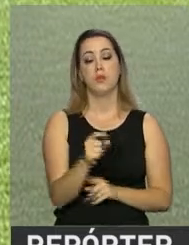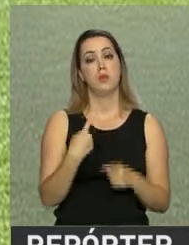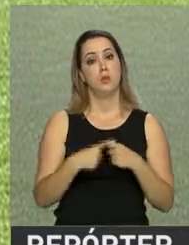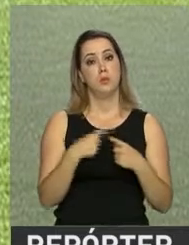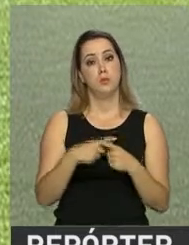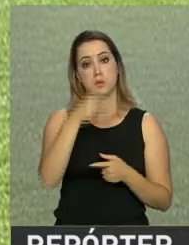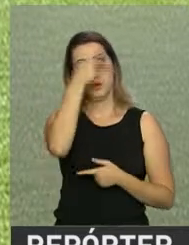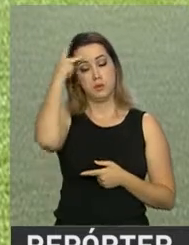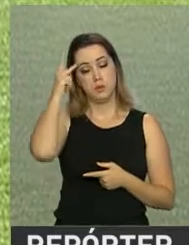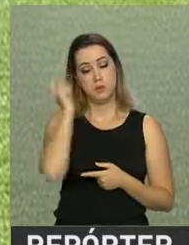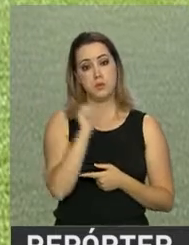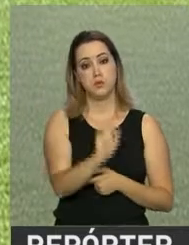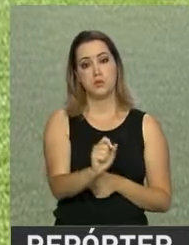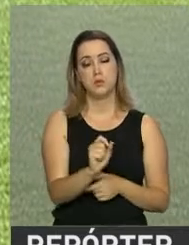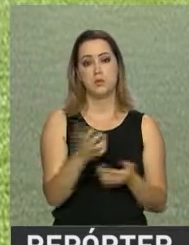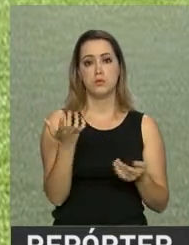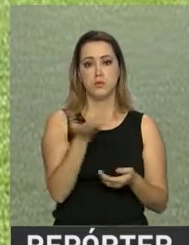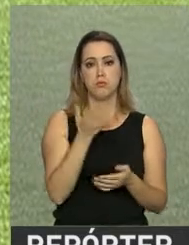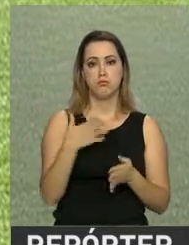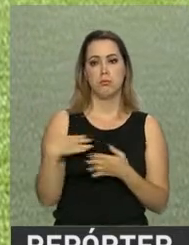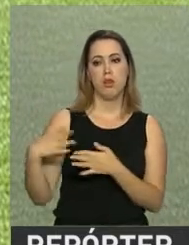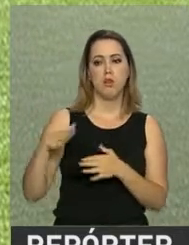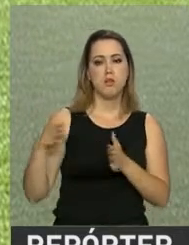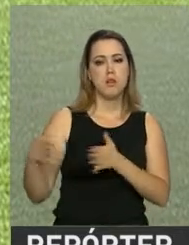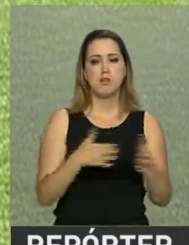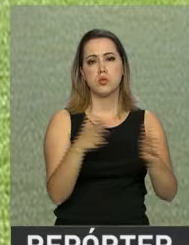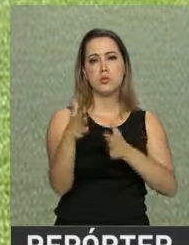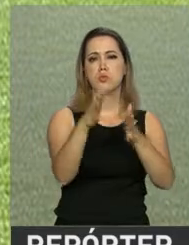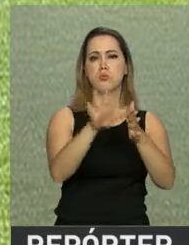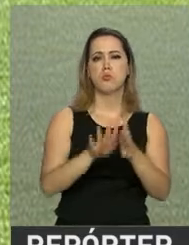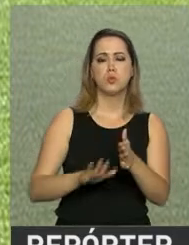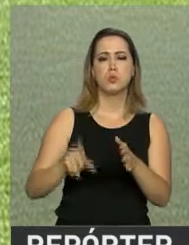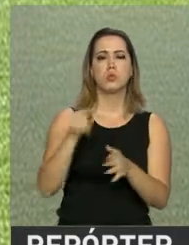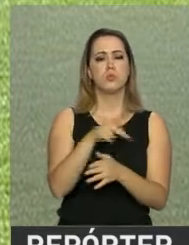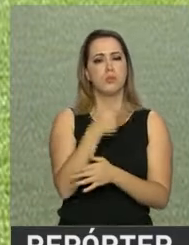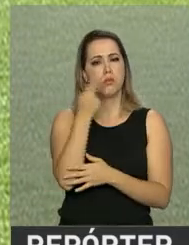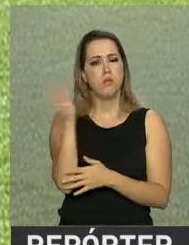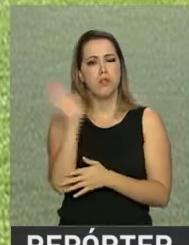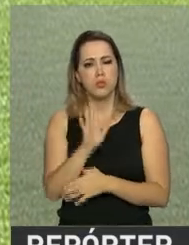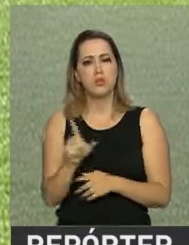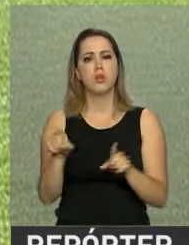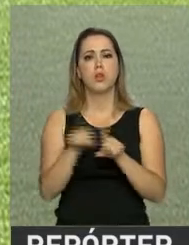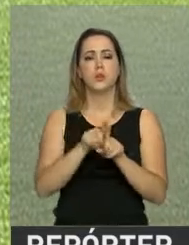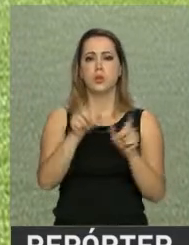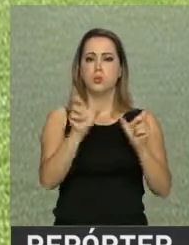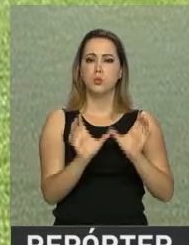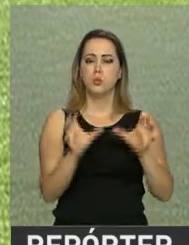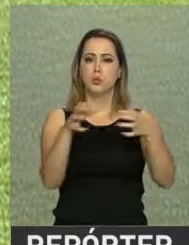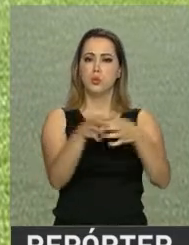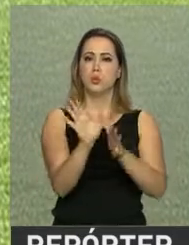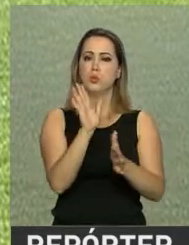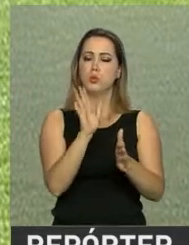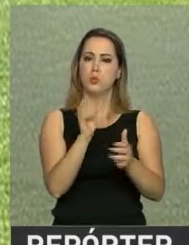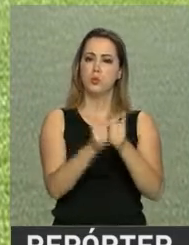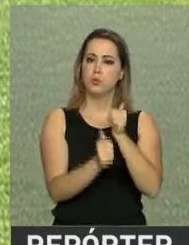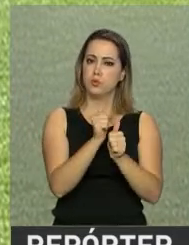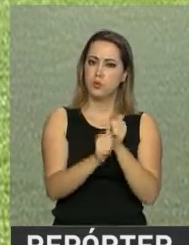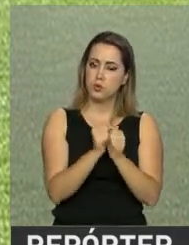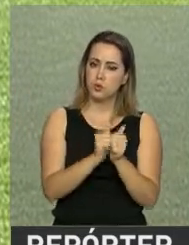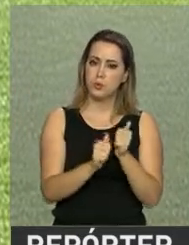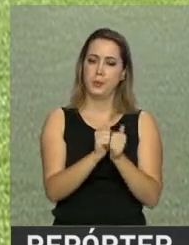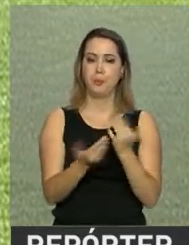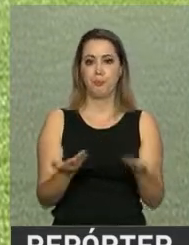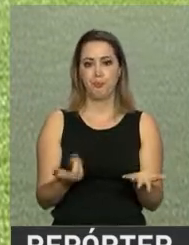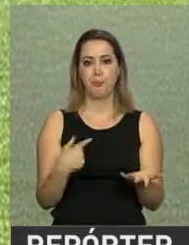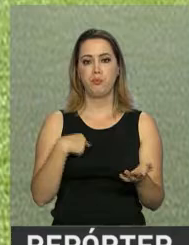porque as pessoas devem ir às ruas dar o último adeus ao time de Chapecó. Aqui nesse gramado vão ficar cerca de